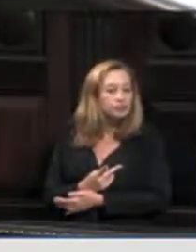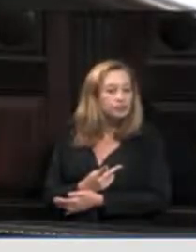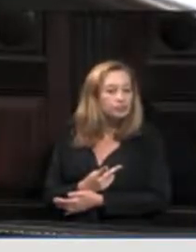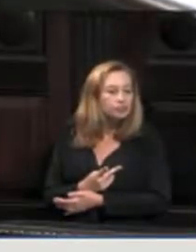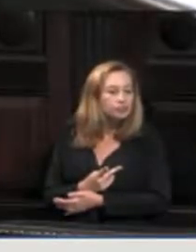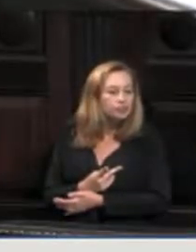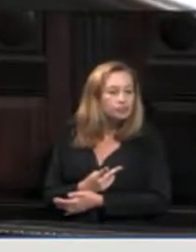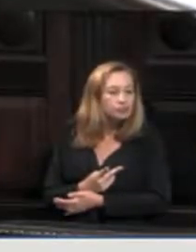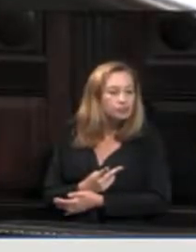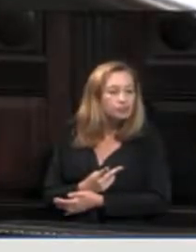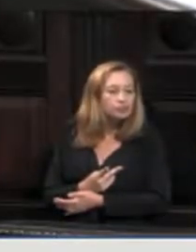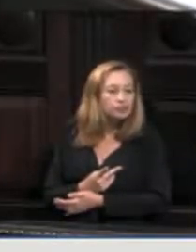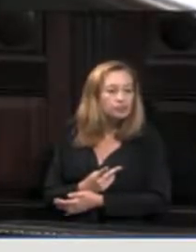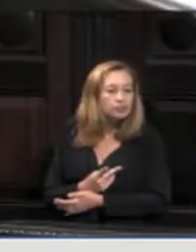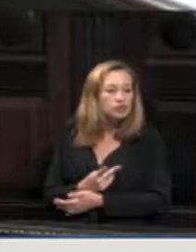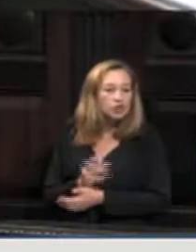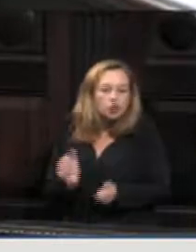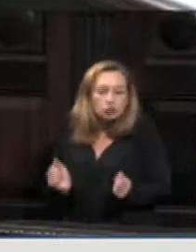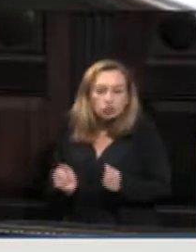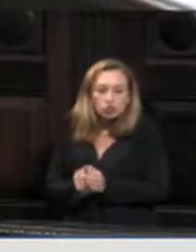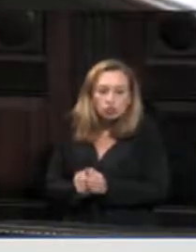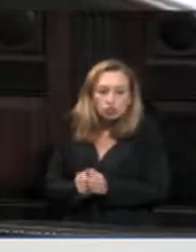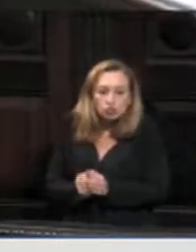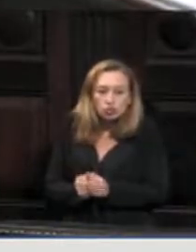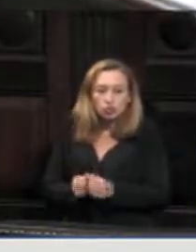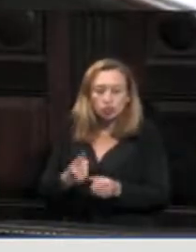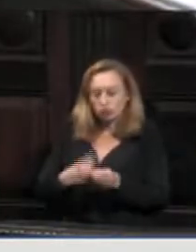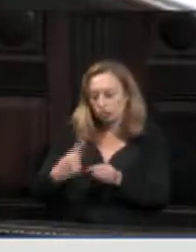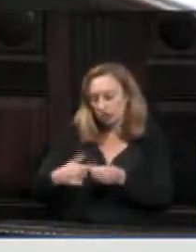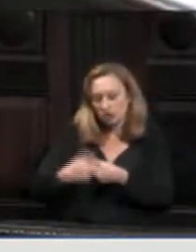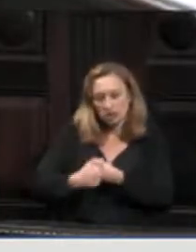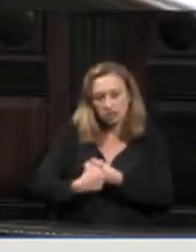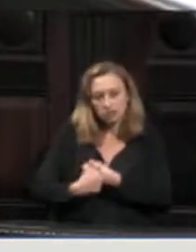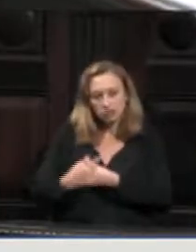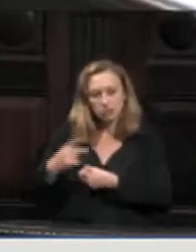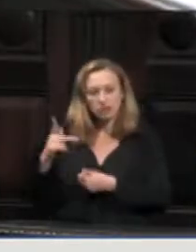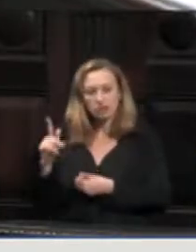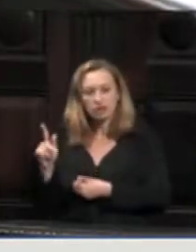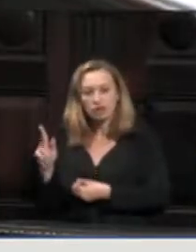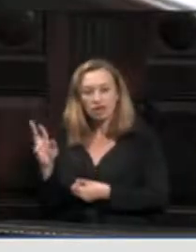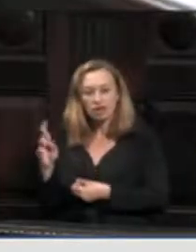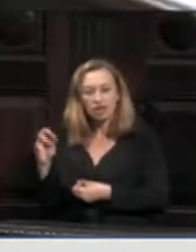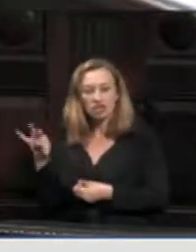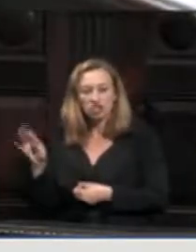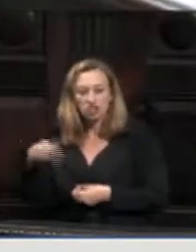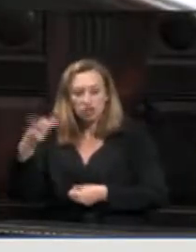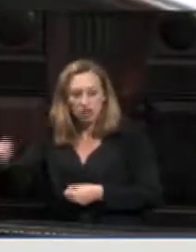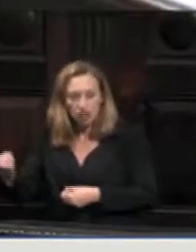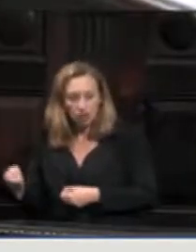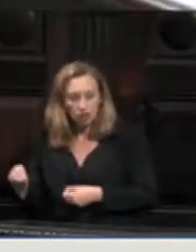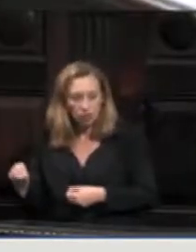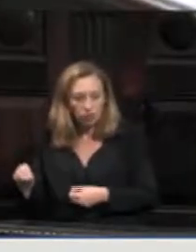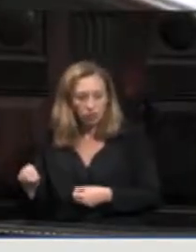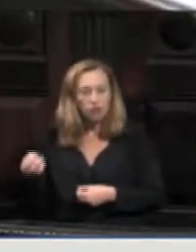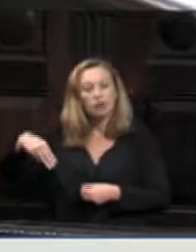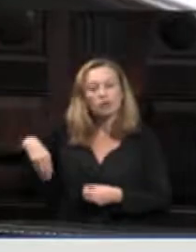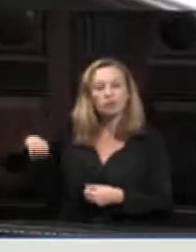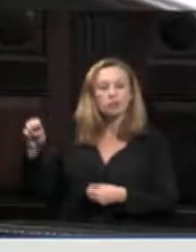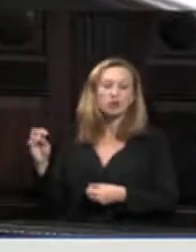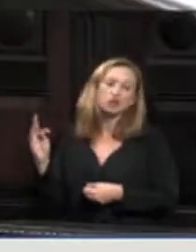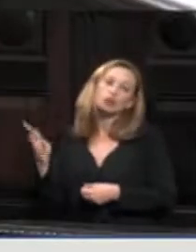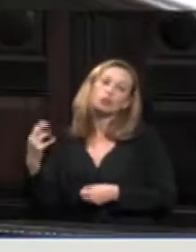exatamente entre os municípios da região metropolitana. E entre os municípios da região